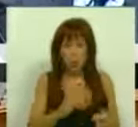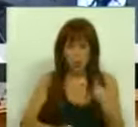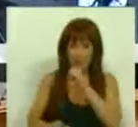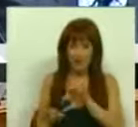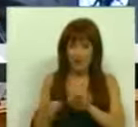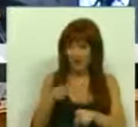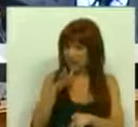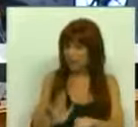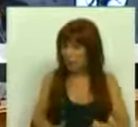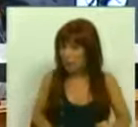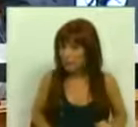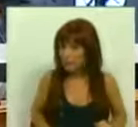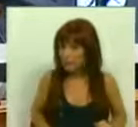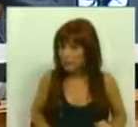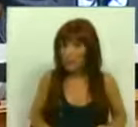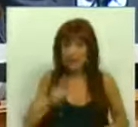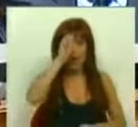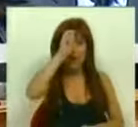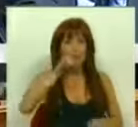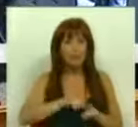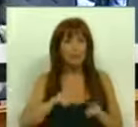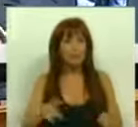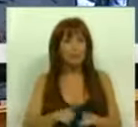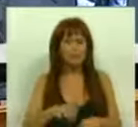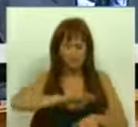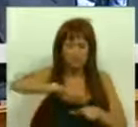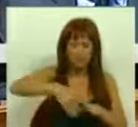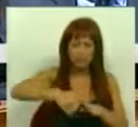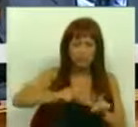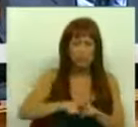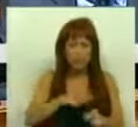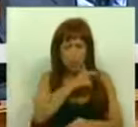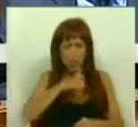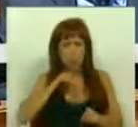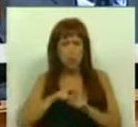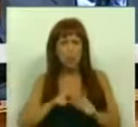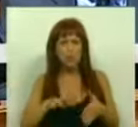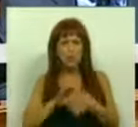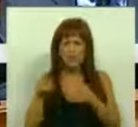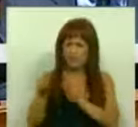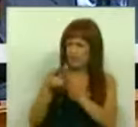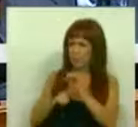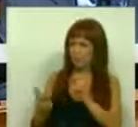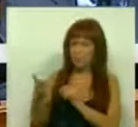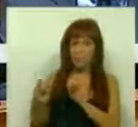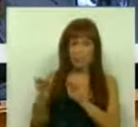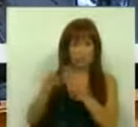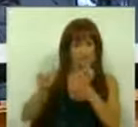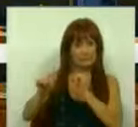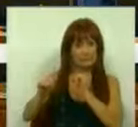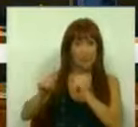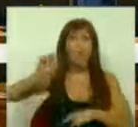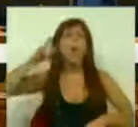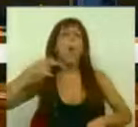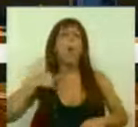passado, como aqui já foi dito, isto é, respeitando o envolvimento e o compromisso que vos traz o memorando de entendimento, ou